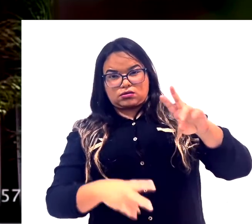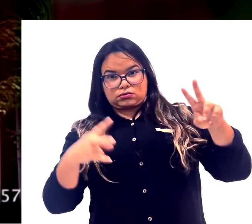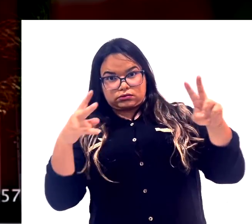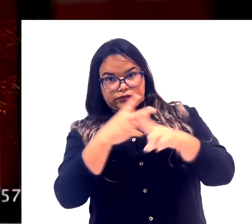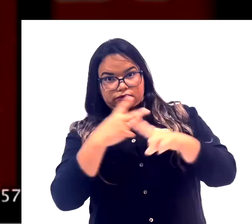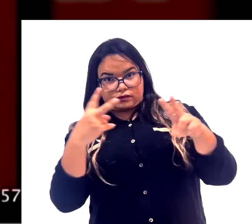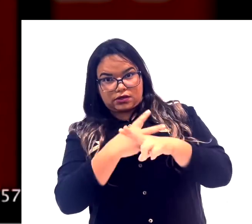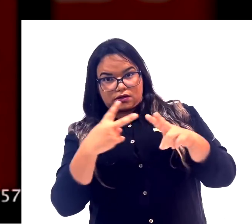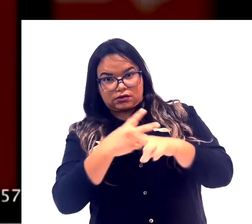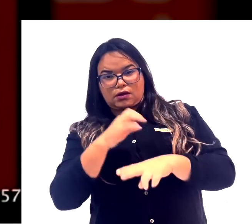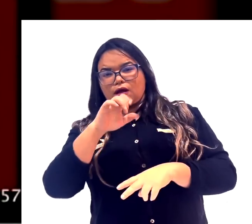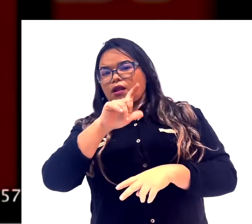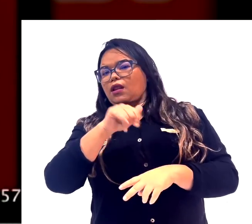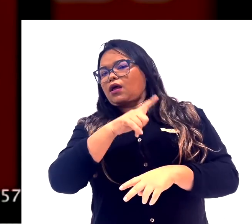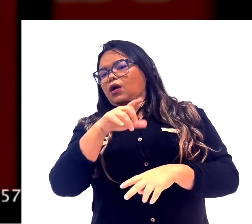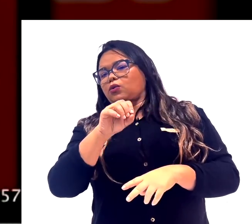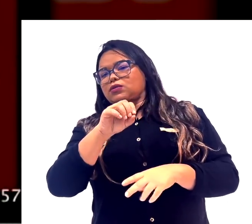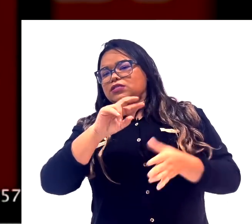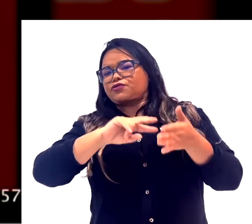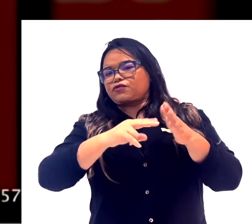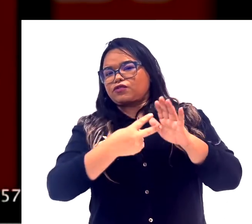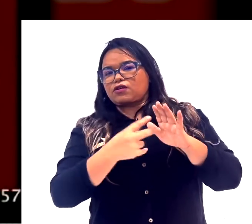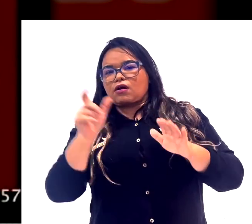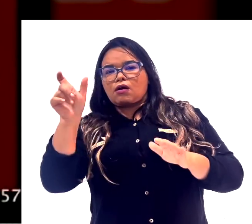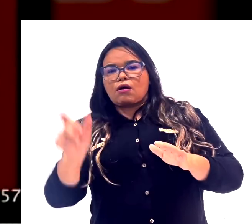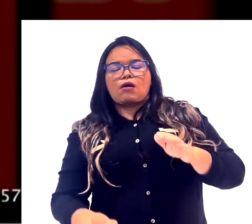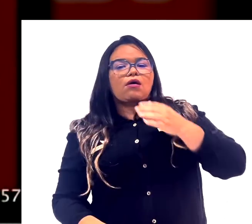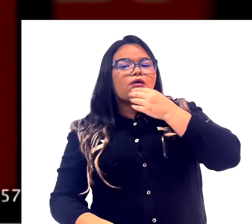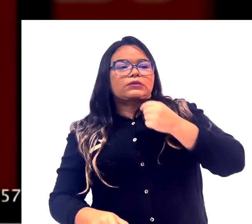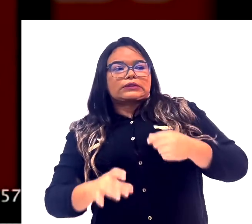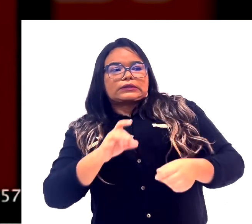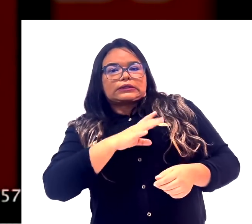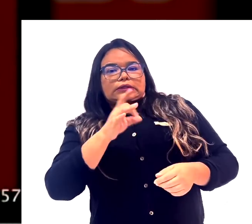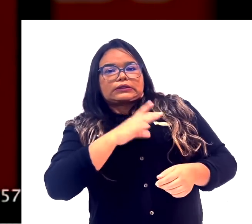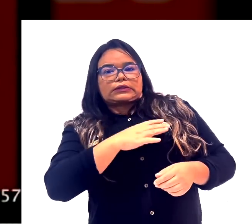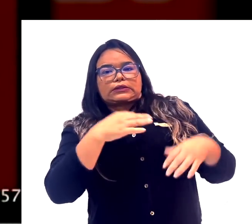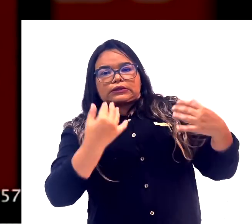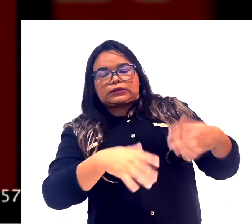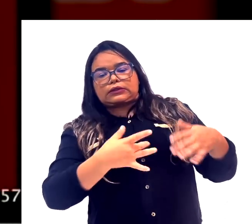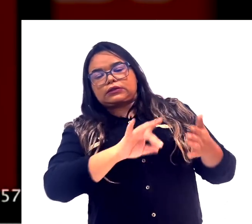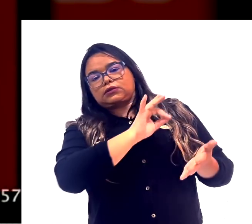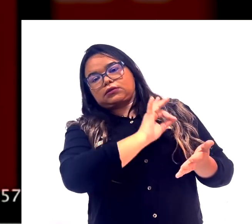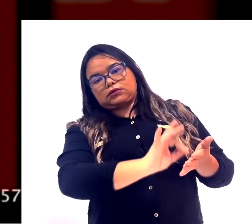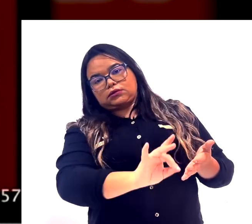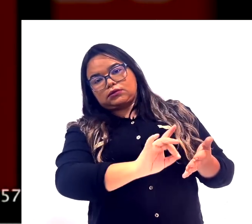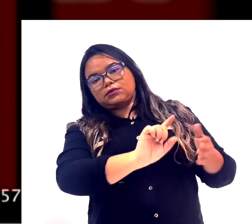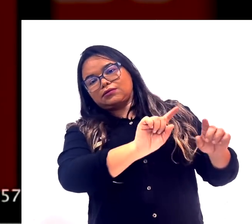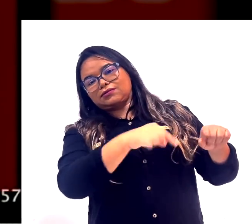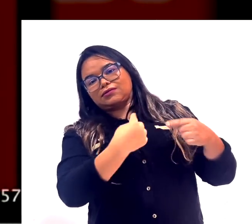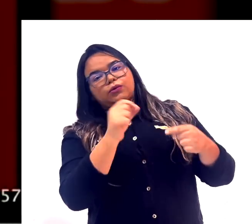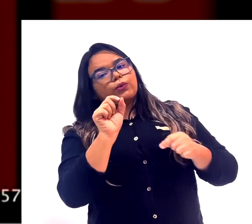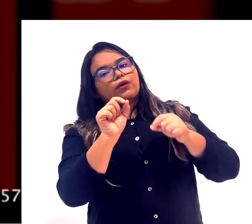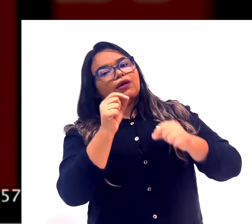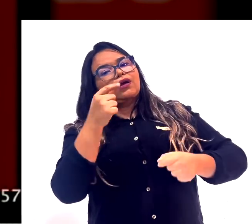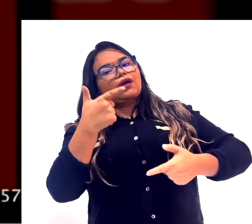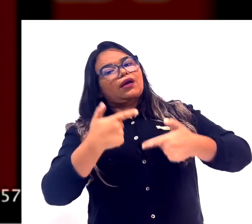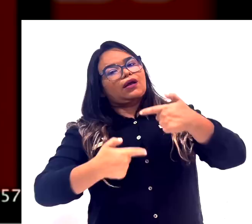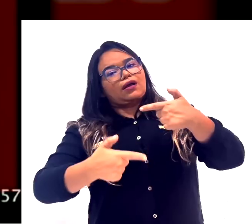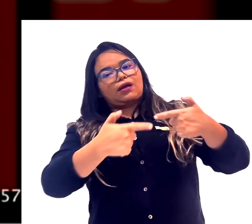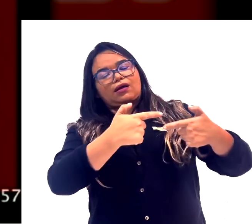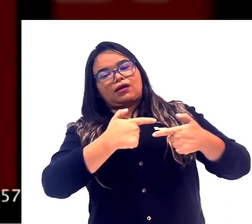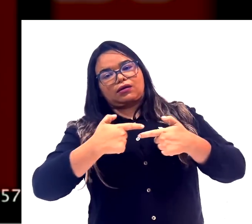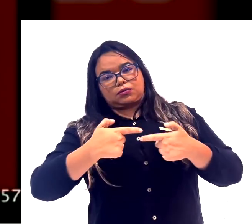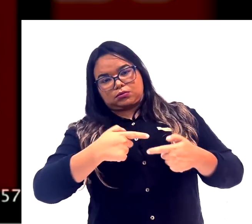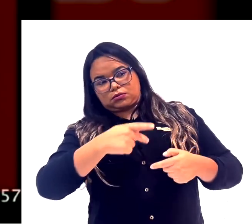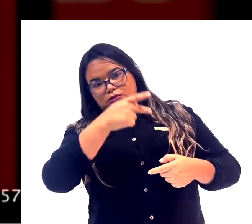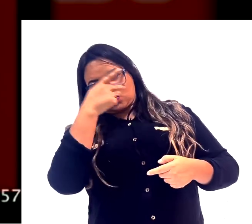os que dispersam Elão, significa que Elão temerá diante dos seus inimigos. Haverá guerra. E diante dos que procuram a